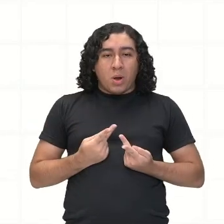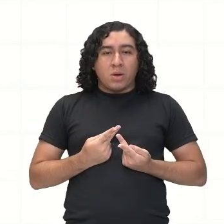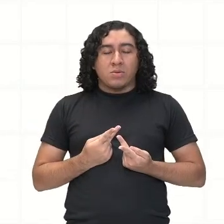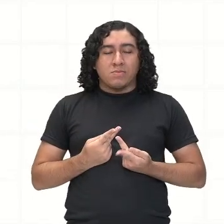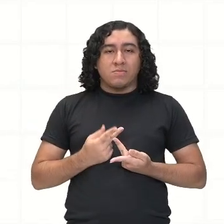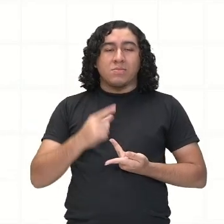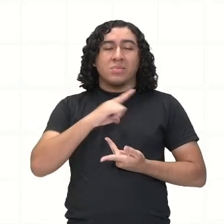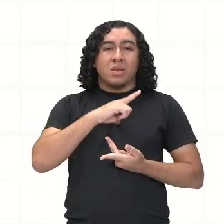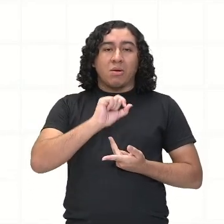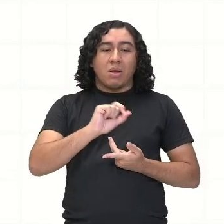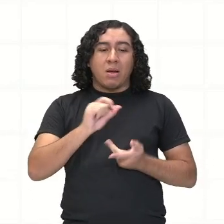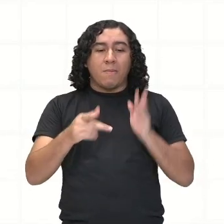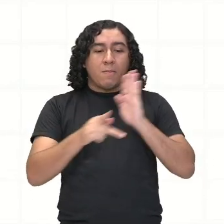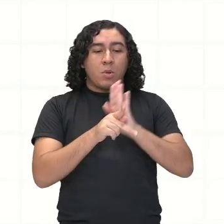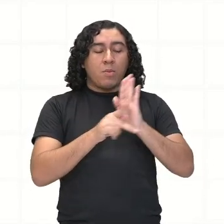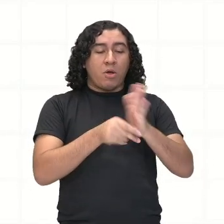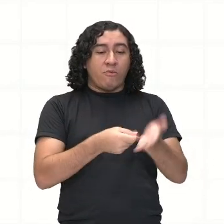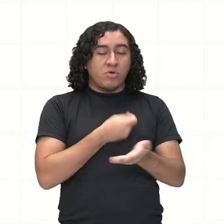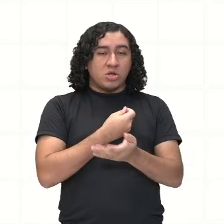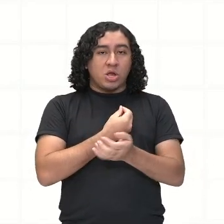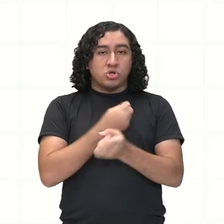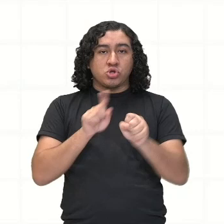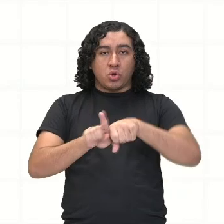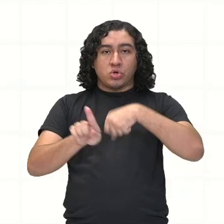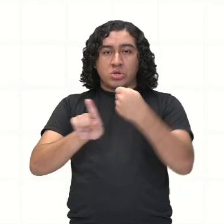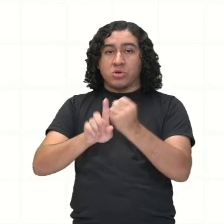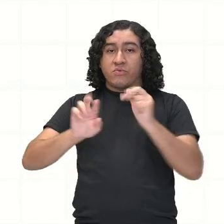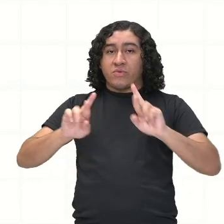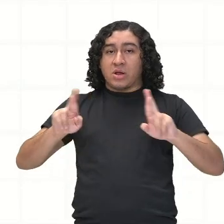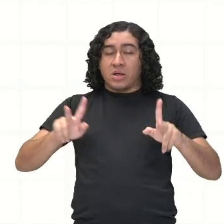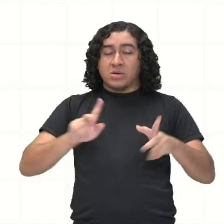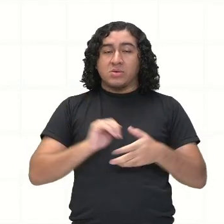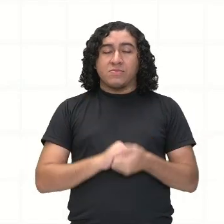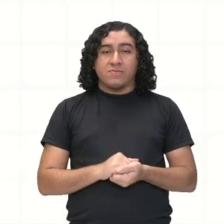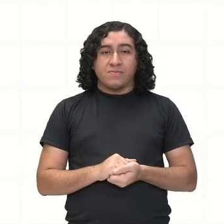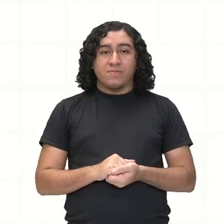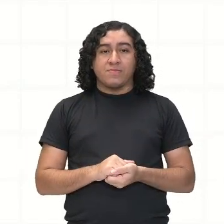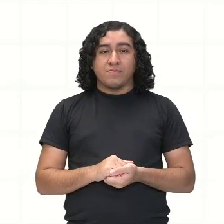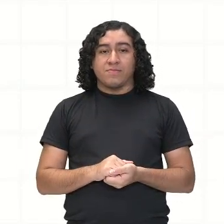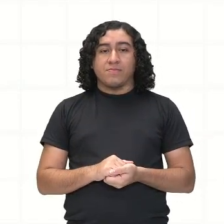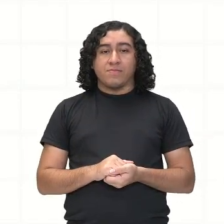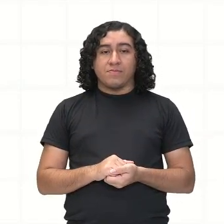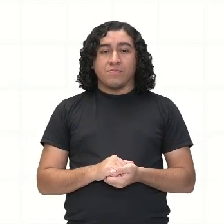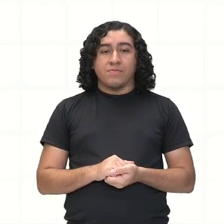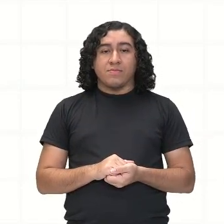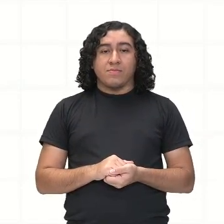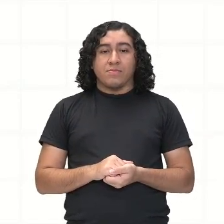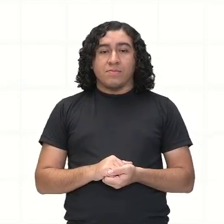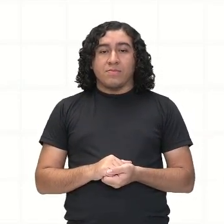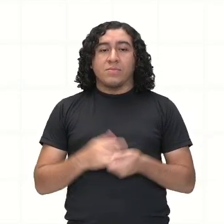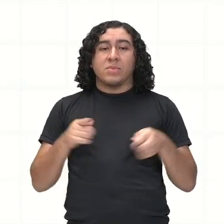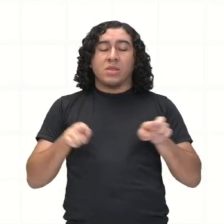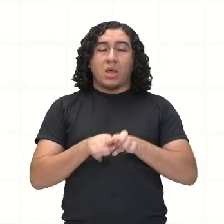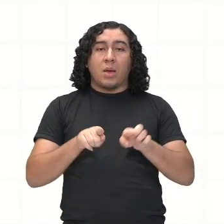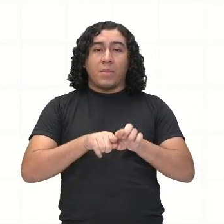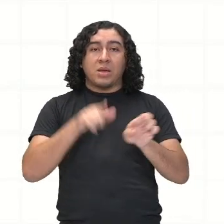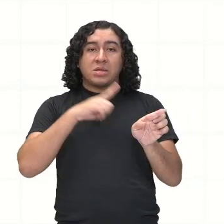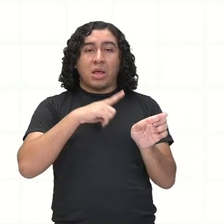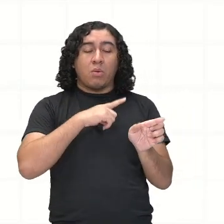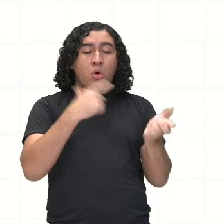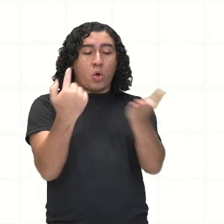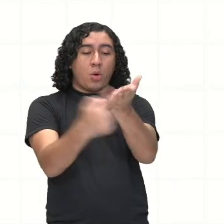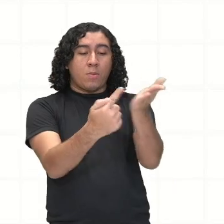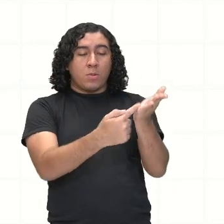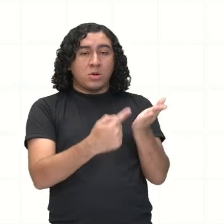para a vida social. Ele vai defender a ideia do contrato social como formação da